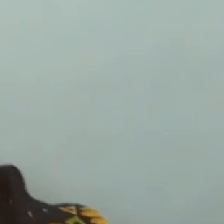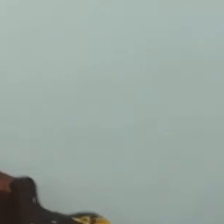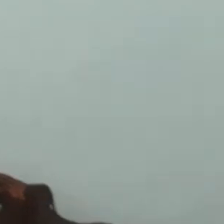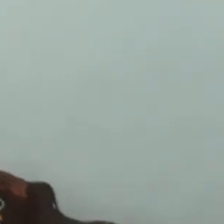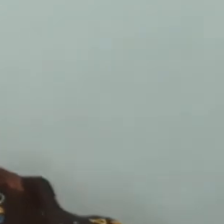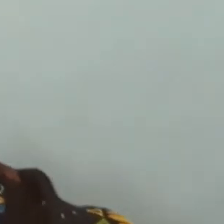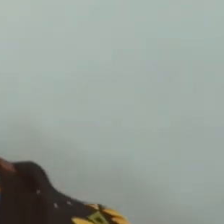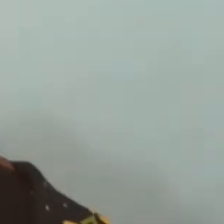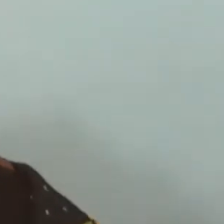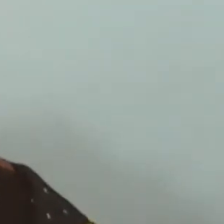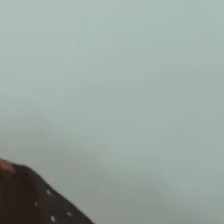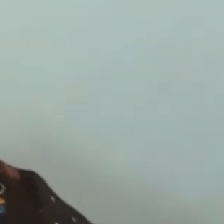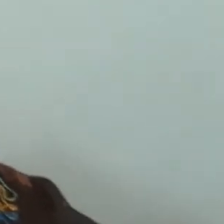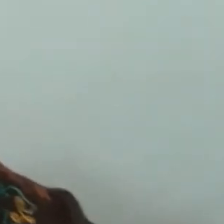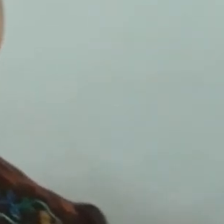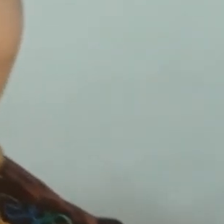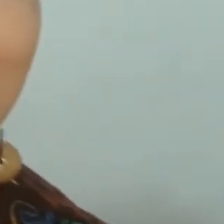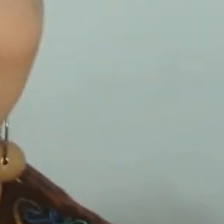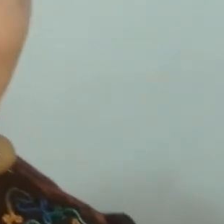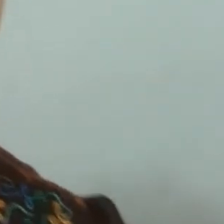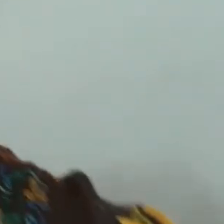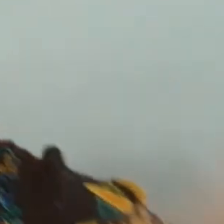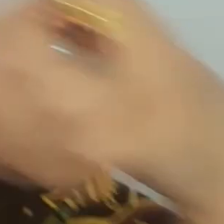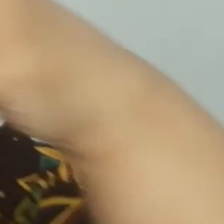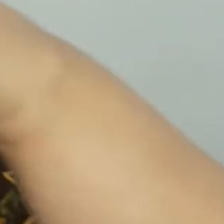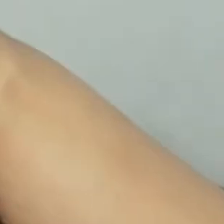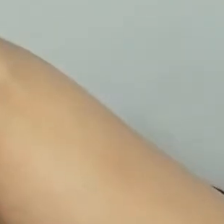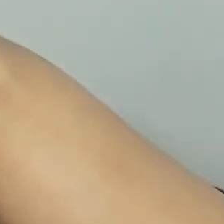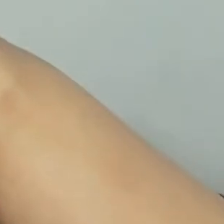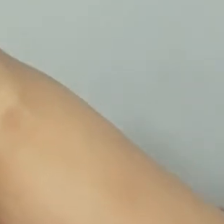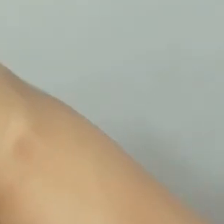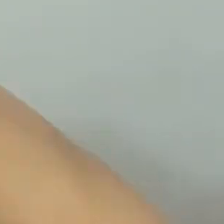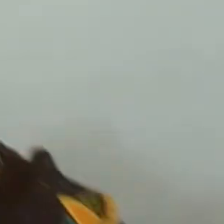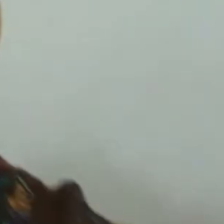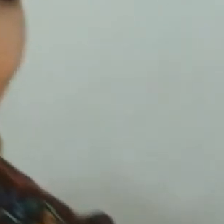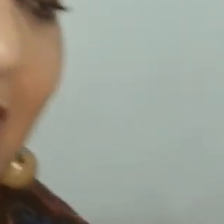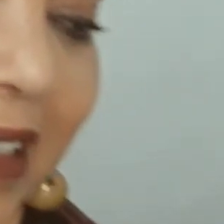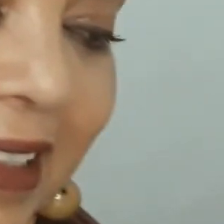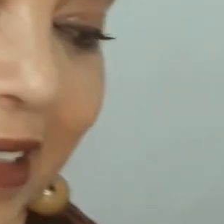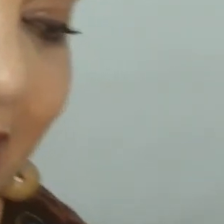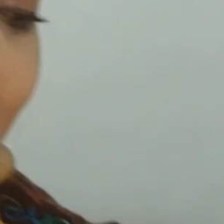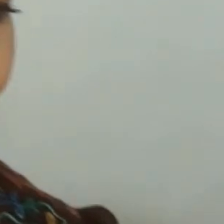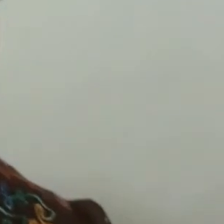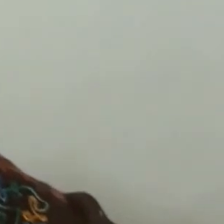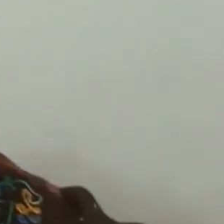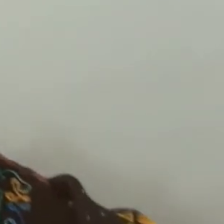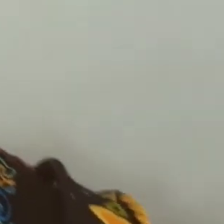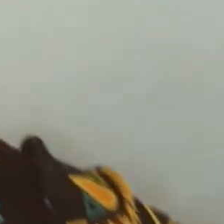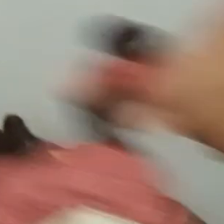Acharam? Gostaram das nossas abaiomis?